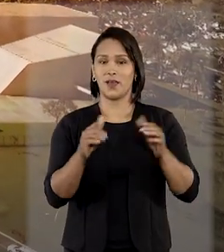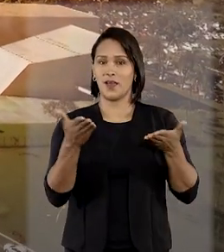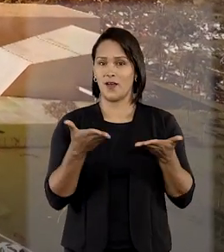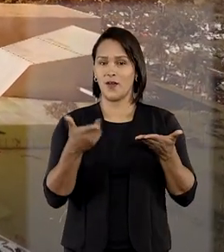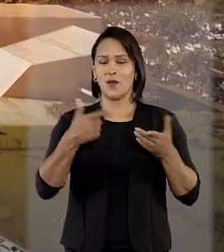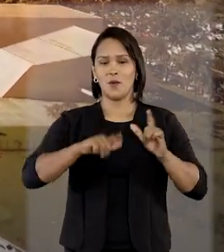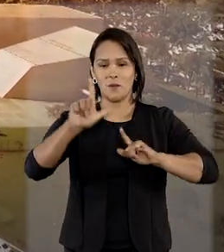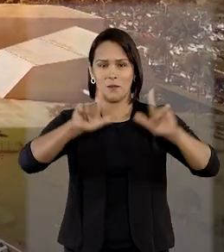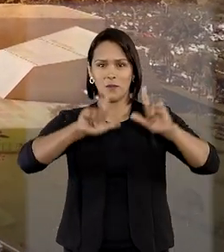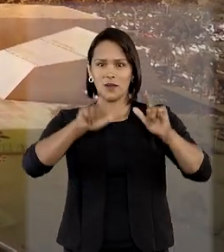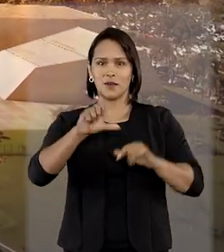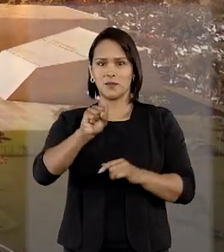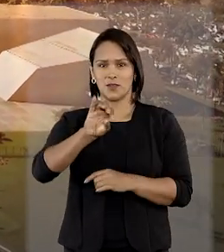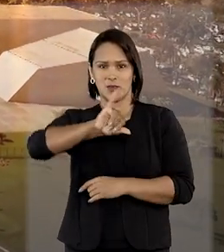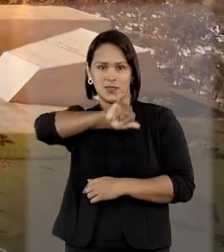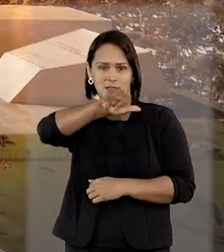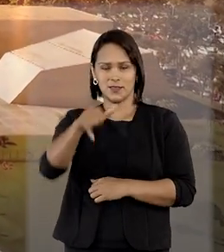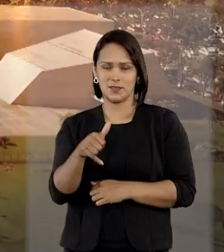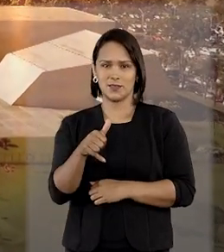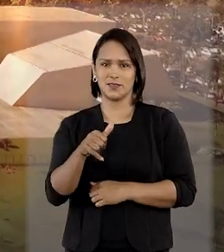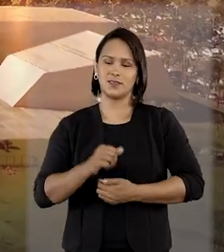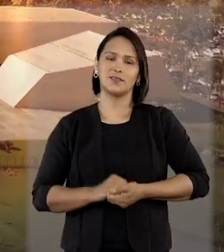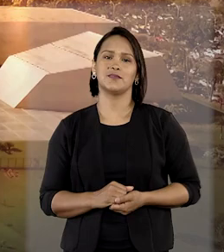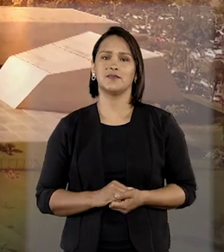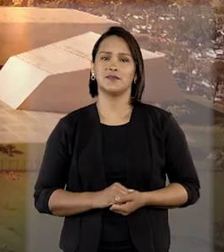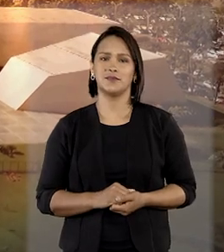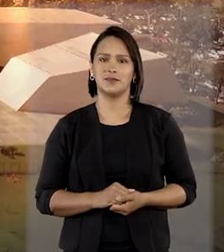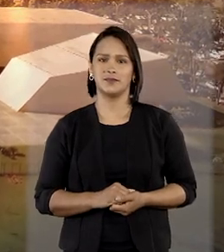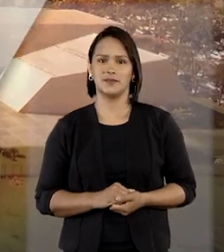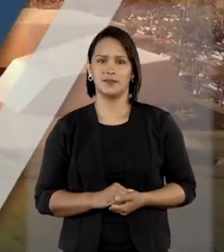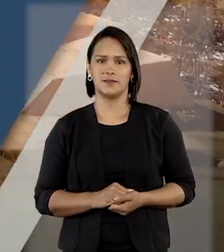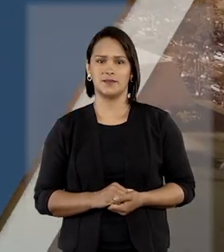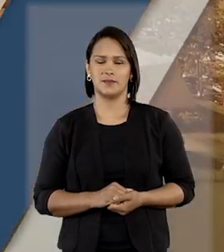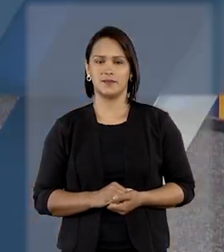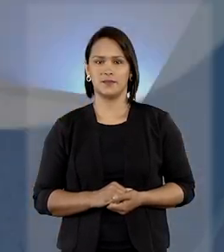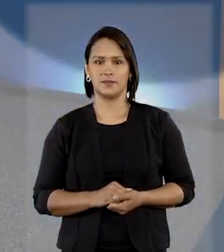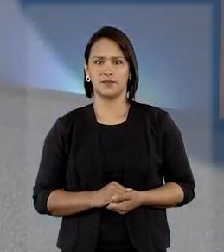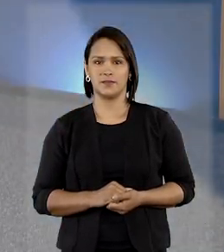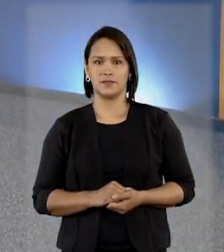Começa agora o programa do Superior Tribunal de Justiça.